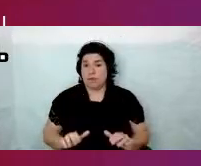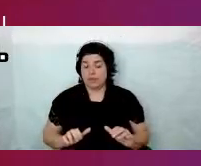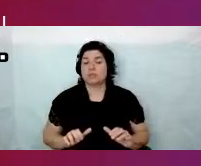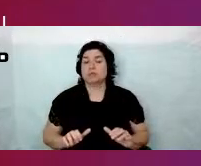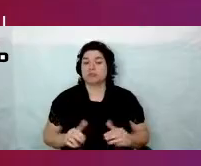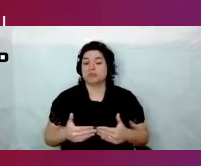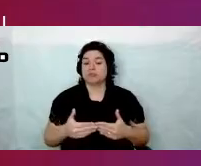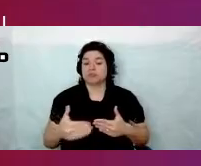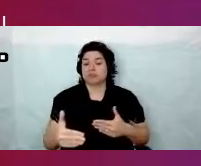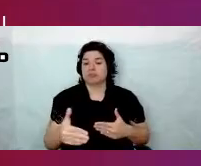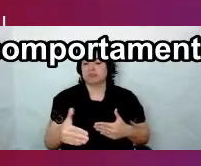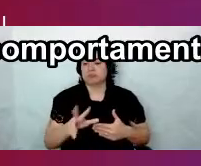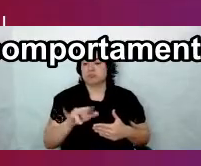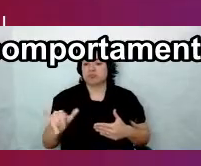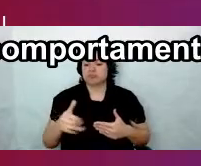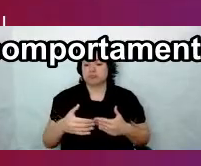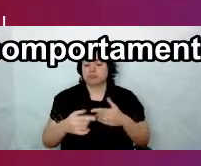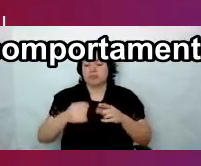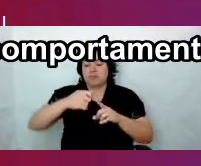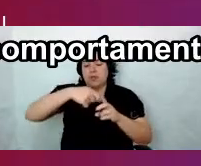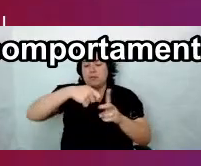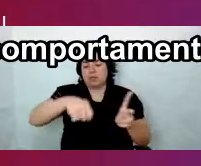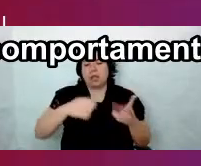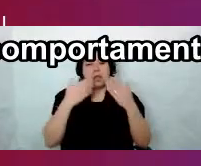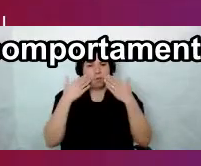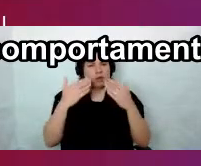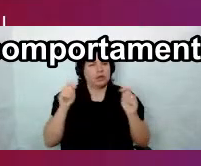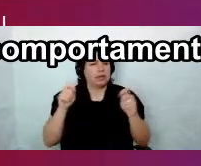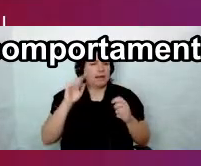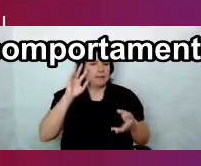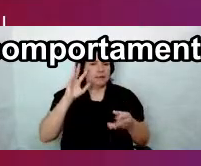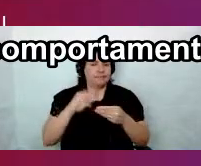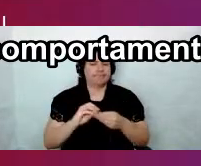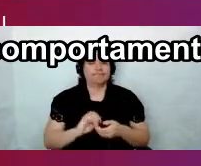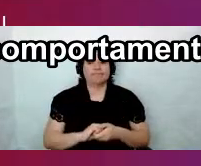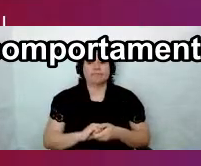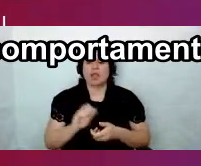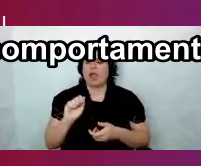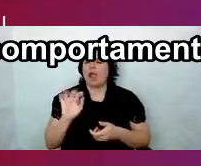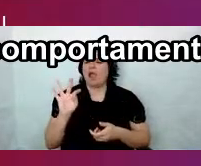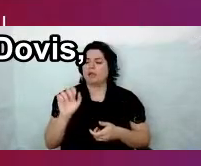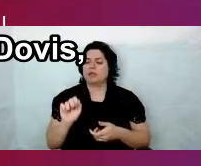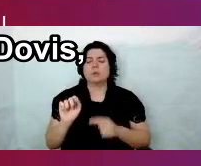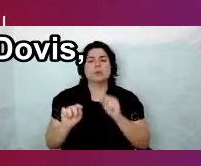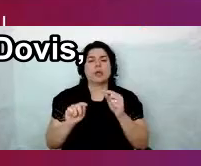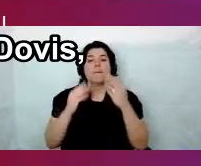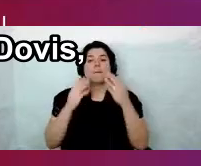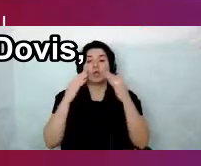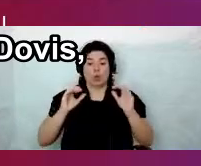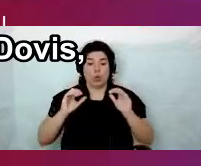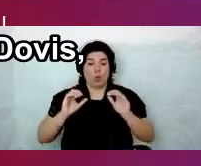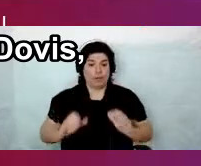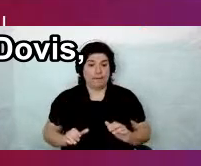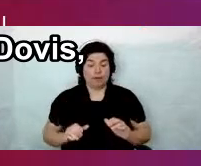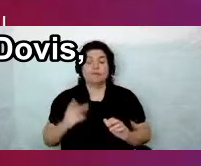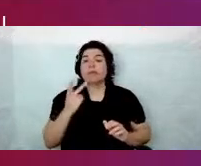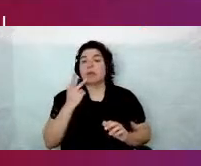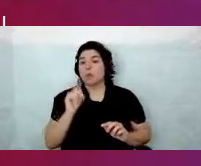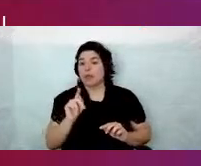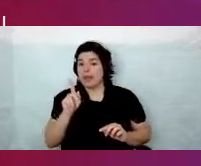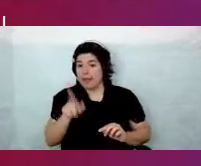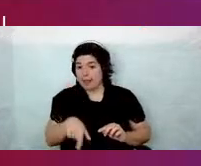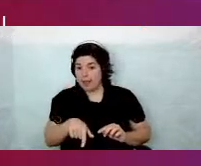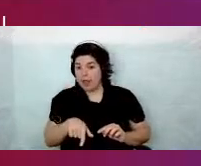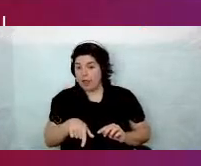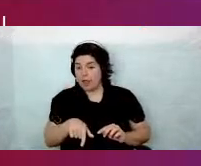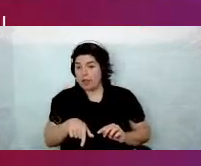previsto para os próximos meses. Essas atas, normalmente, elas retratam um comportamento que a gente diz se ela vai ser